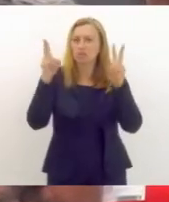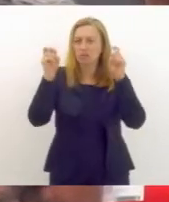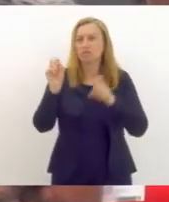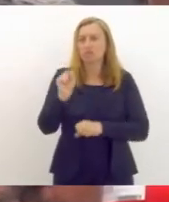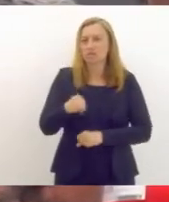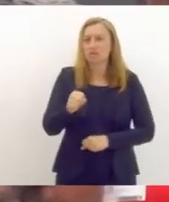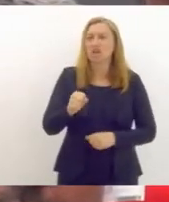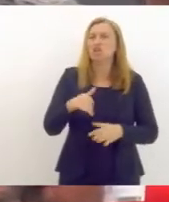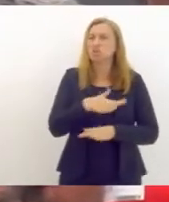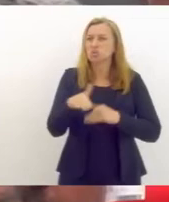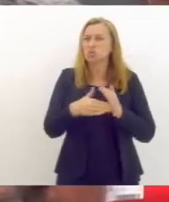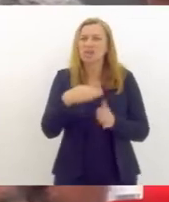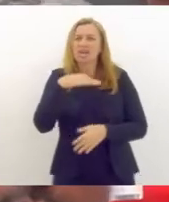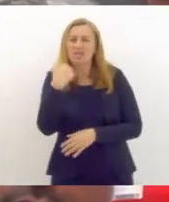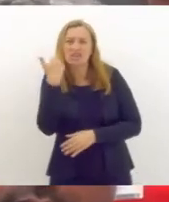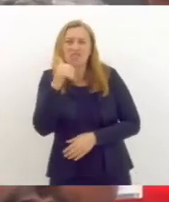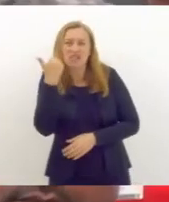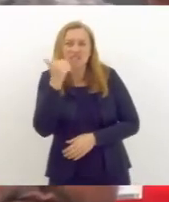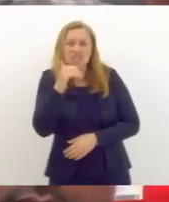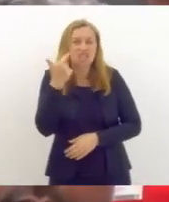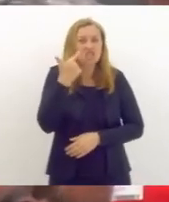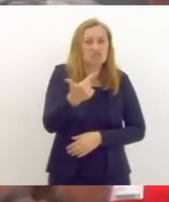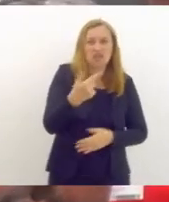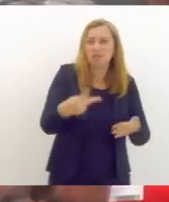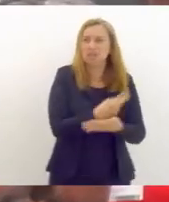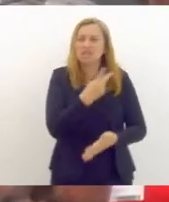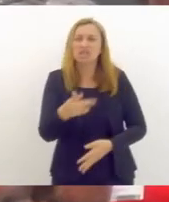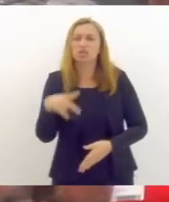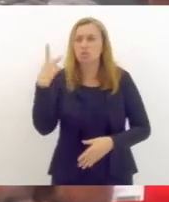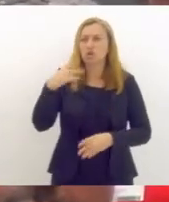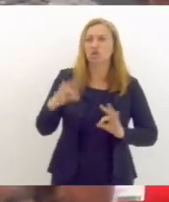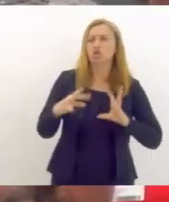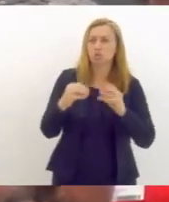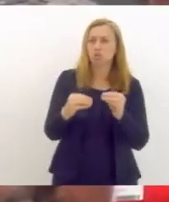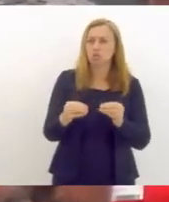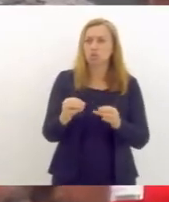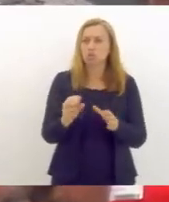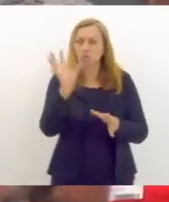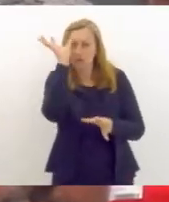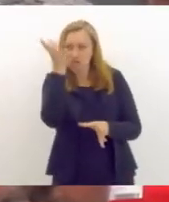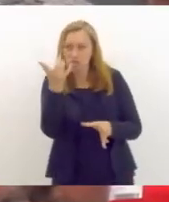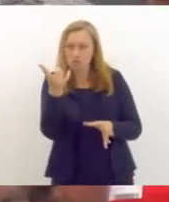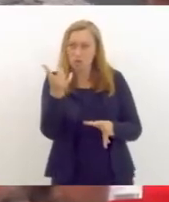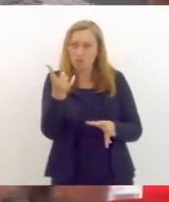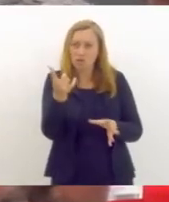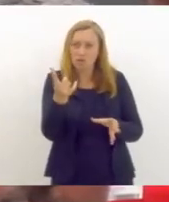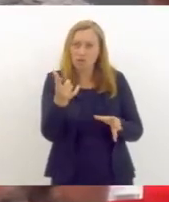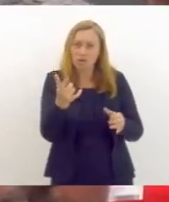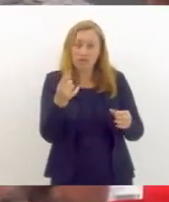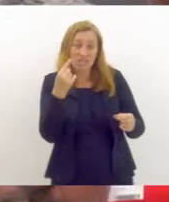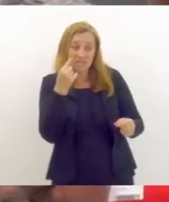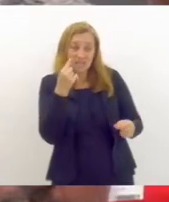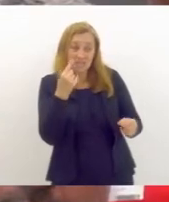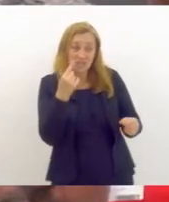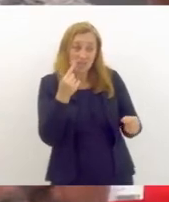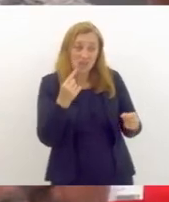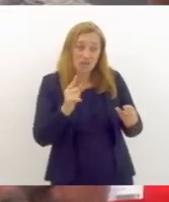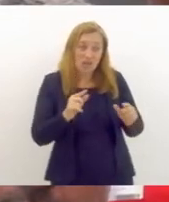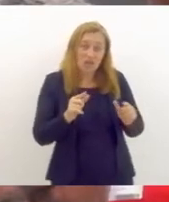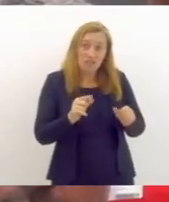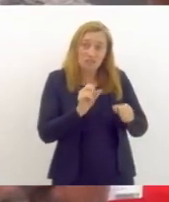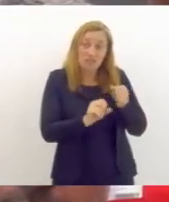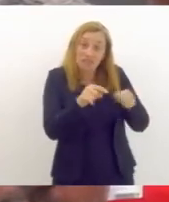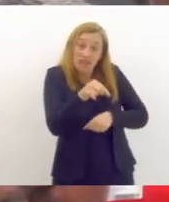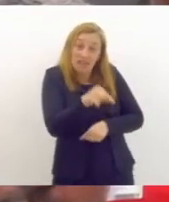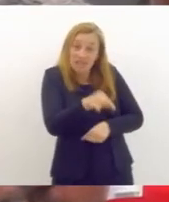toda essa sacanagem que a gente vê acontecendo com política com tudo a gente não resolve minimamente o que está sendo pontuado aqui você vê que